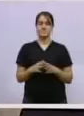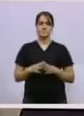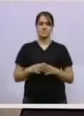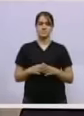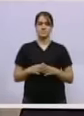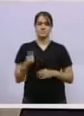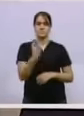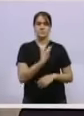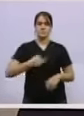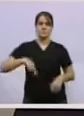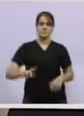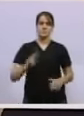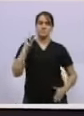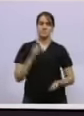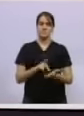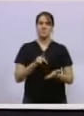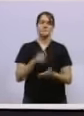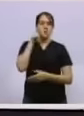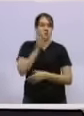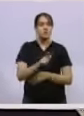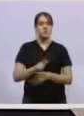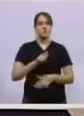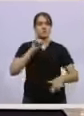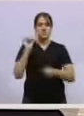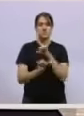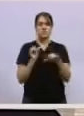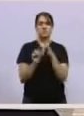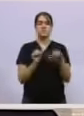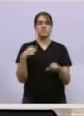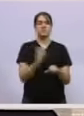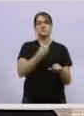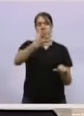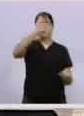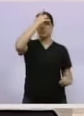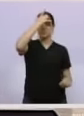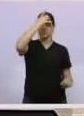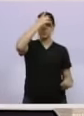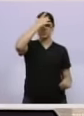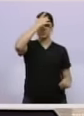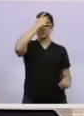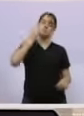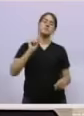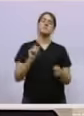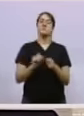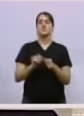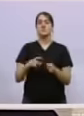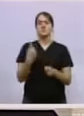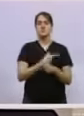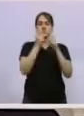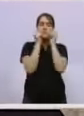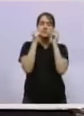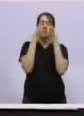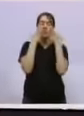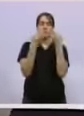Uma religião que seja capaz de mexer com as estruturas da nossa consciência, a ponto de nos fazer acordar para